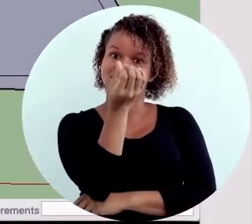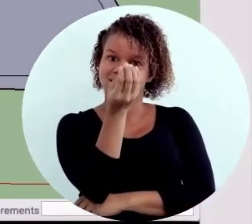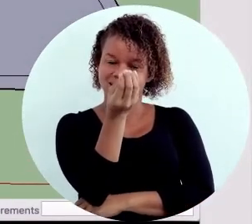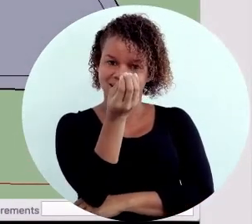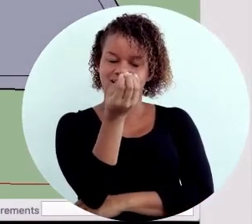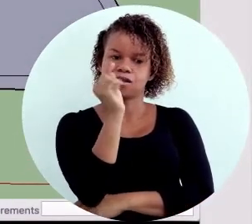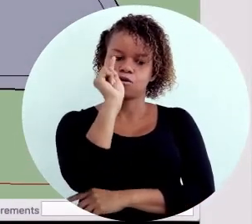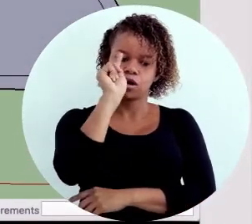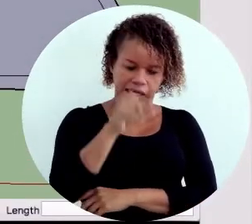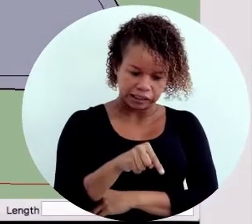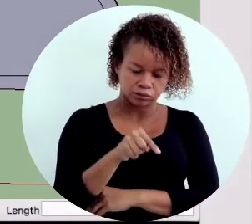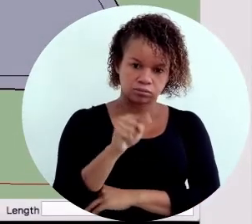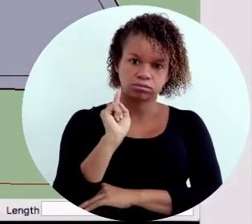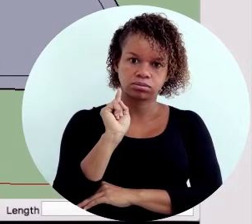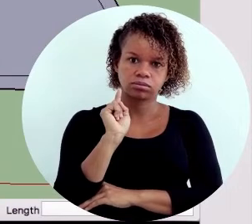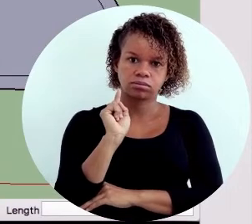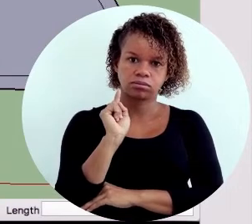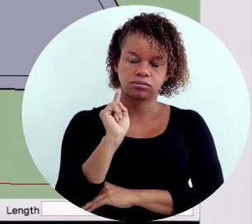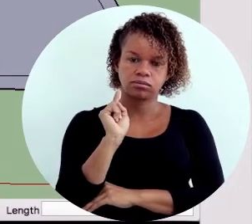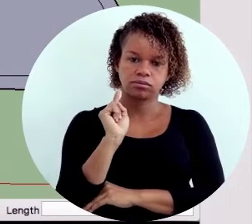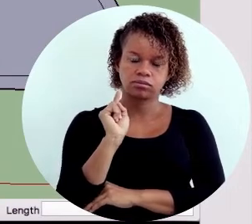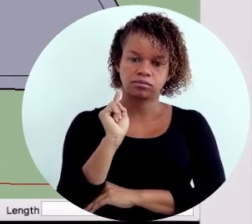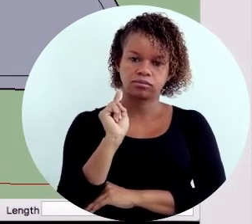Então eu clico no primeiro ponto,